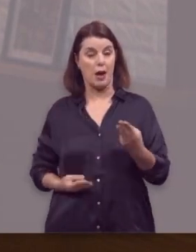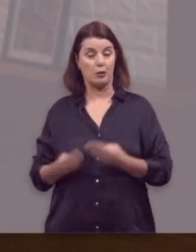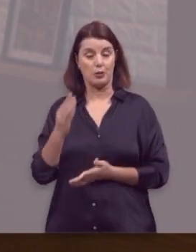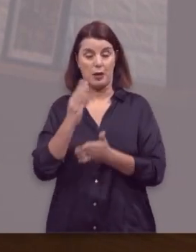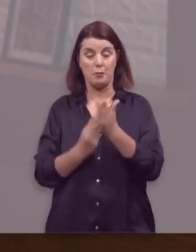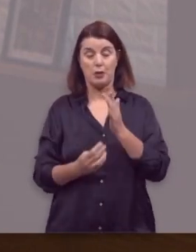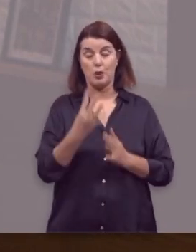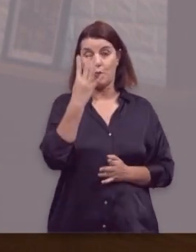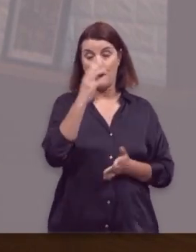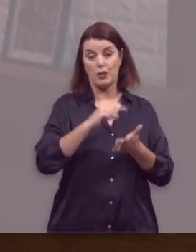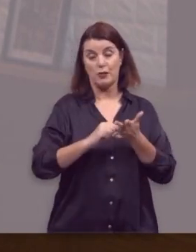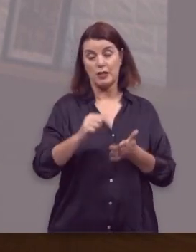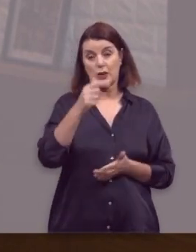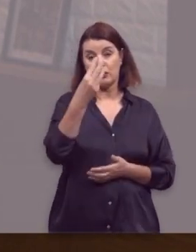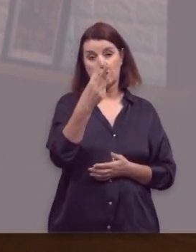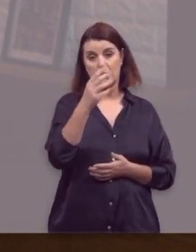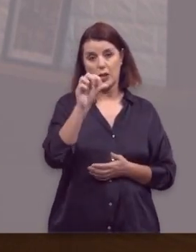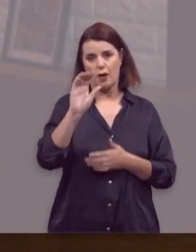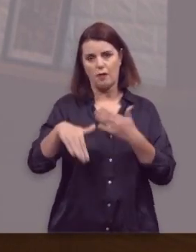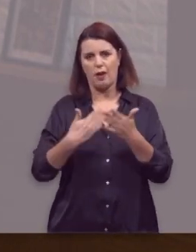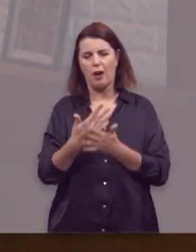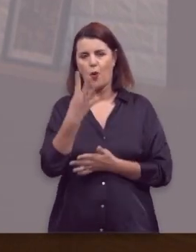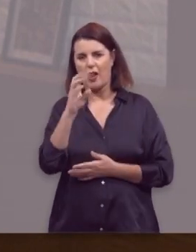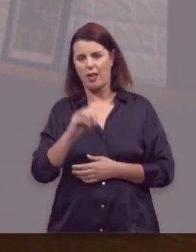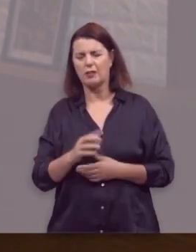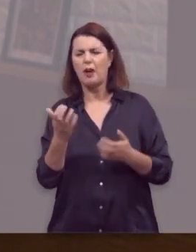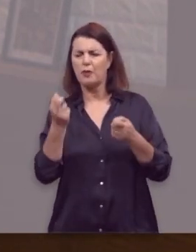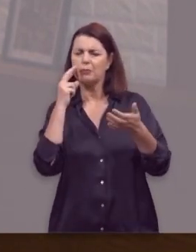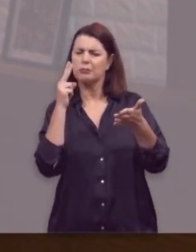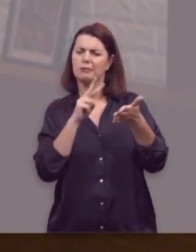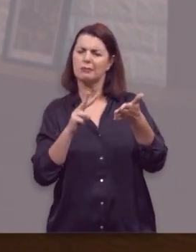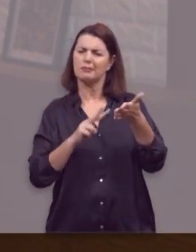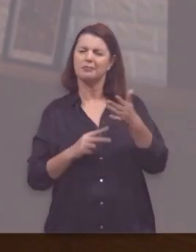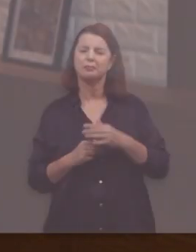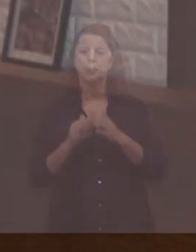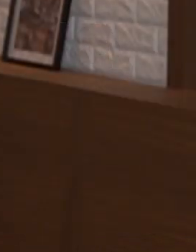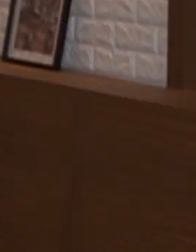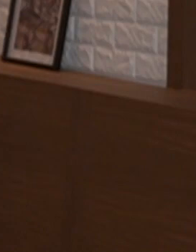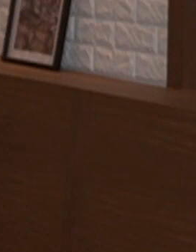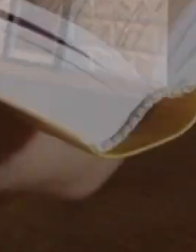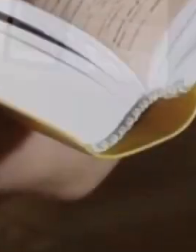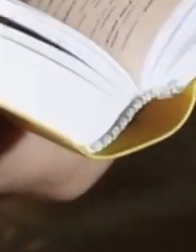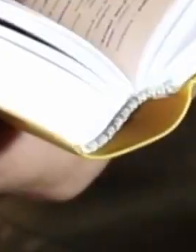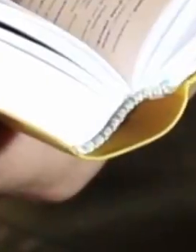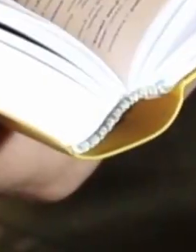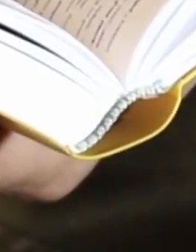4, 39 e 40. Vamos ouvir a leitura deste texto.